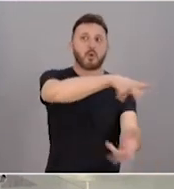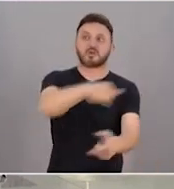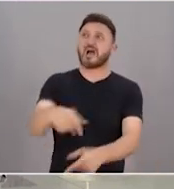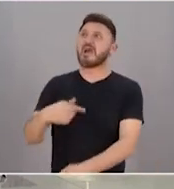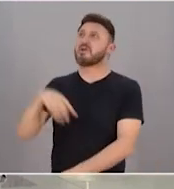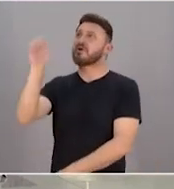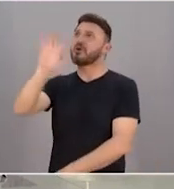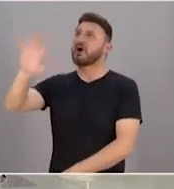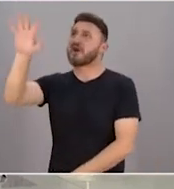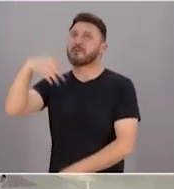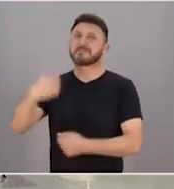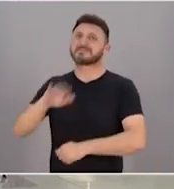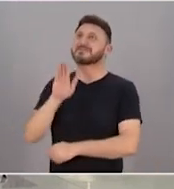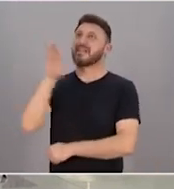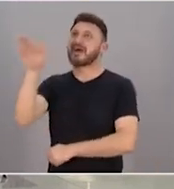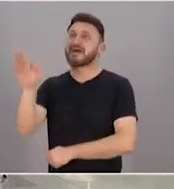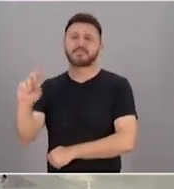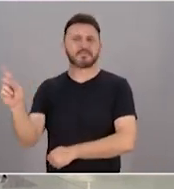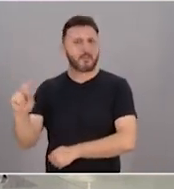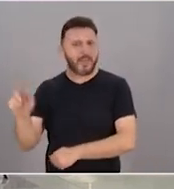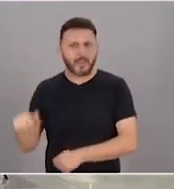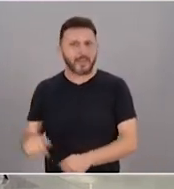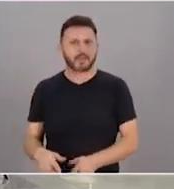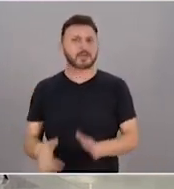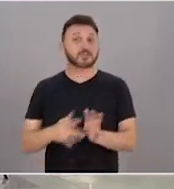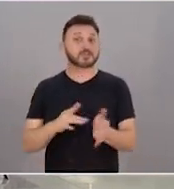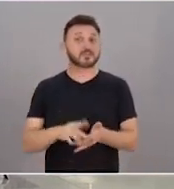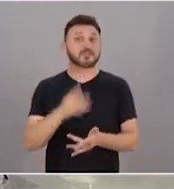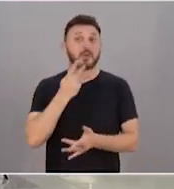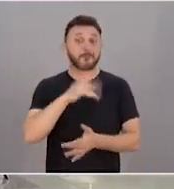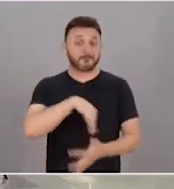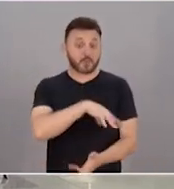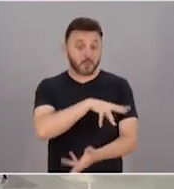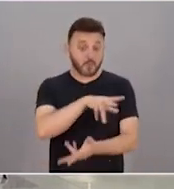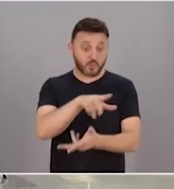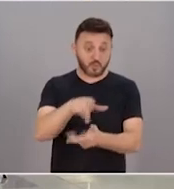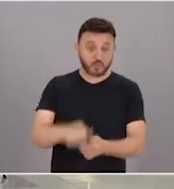do anúncio do bem. Que